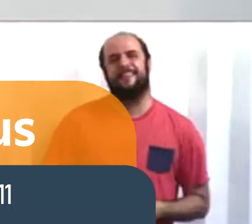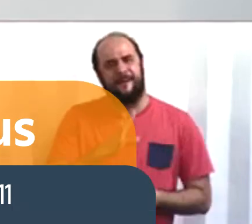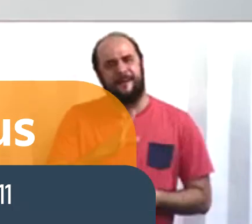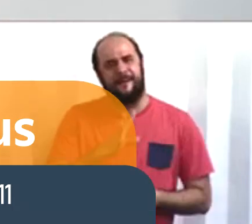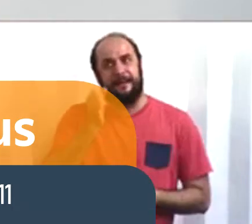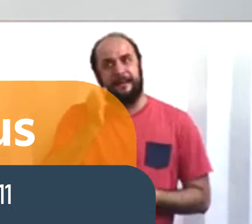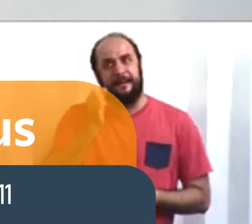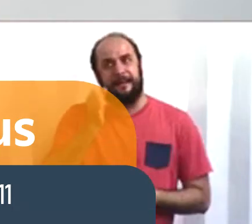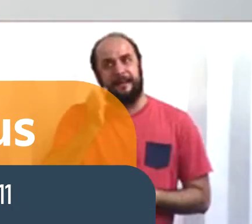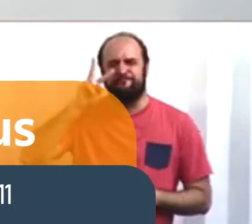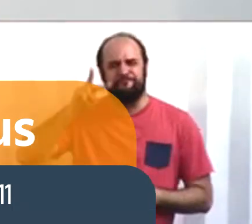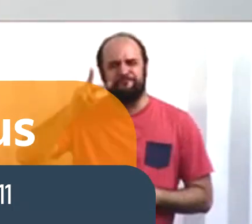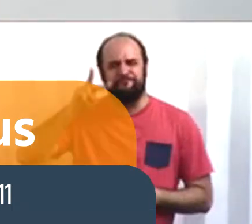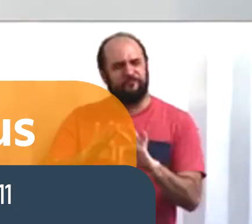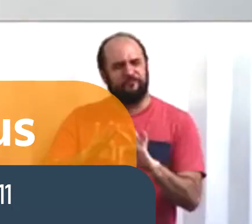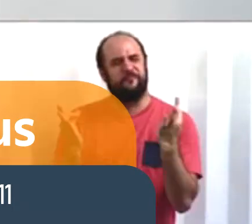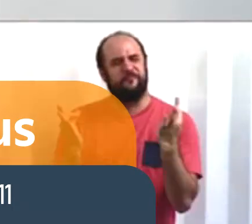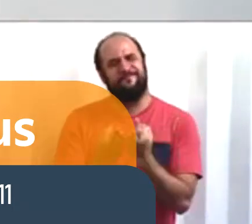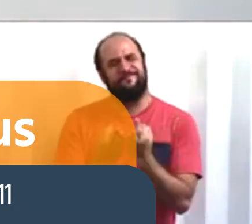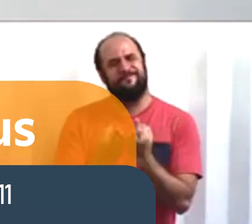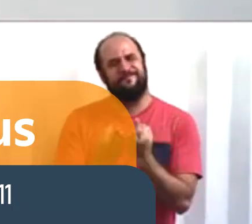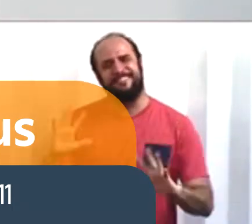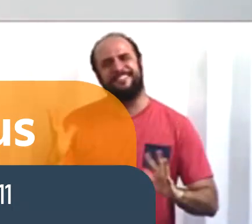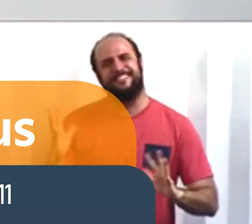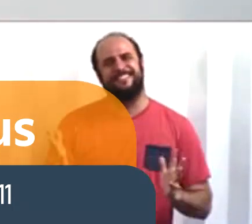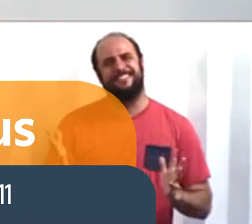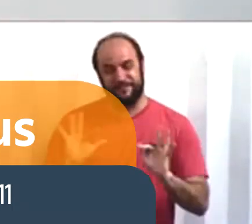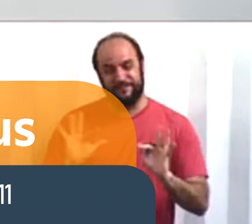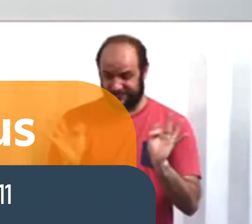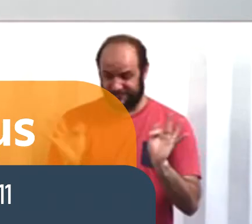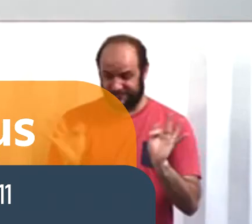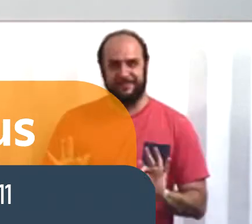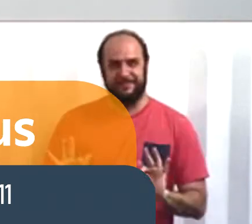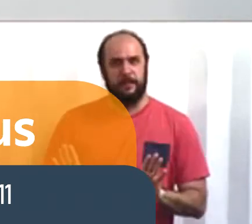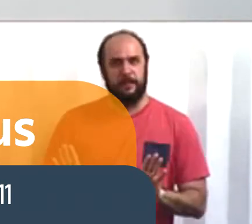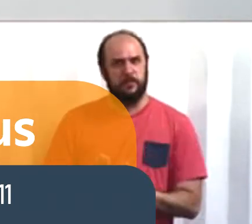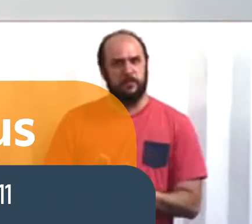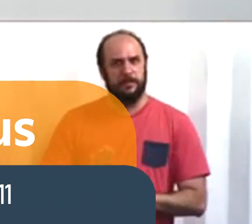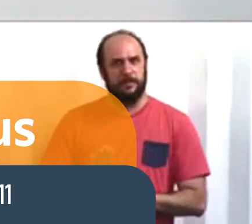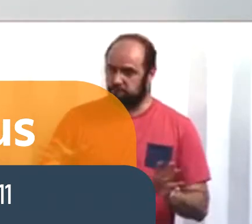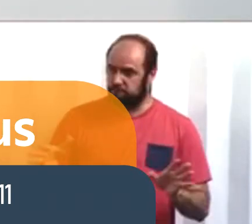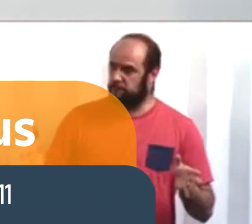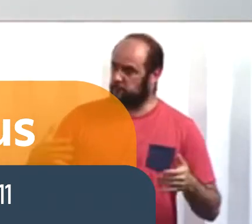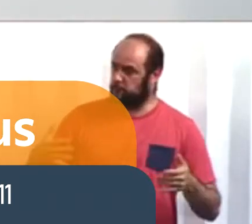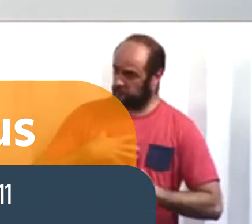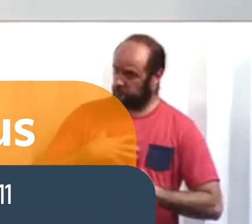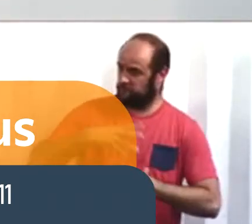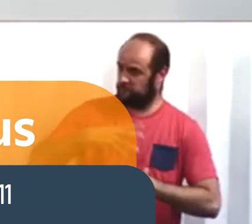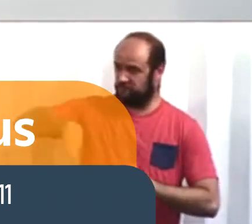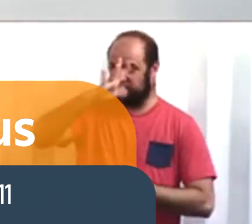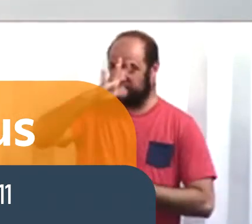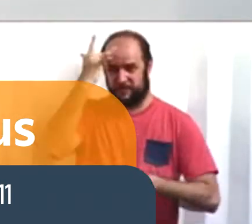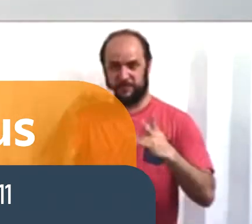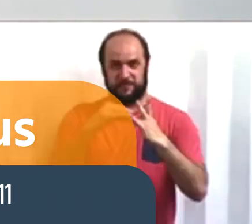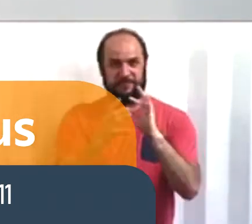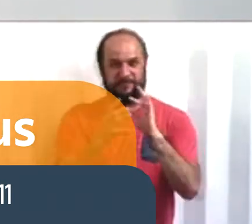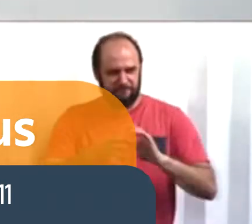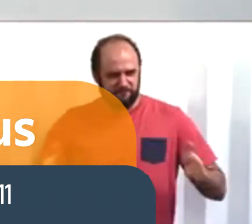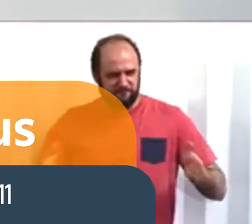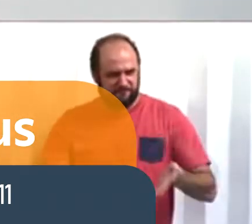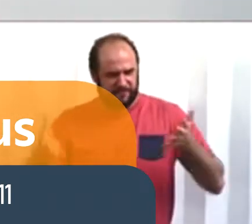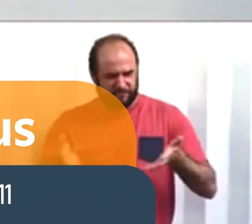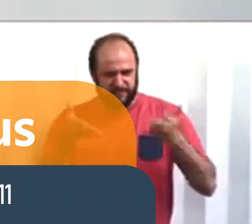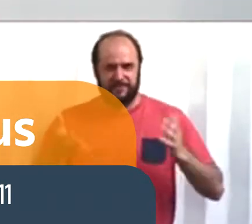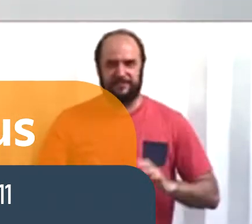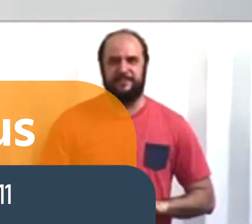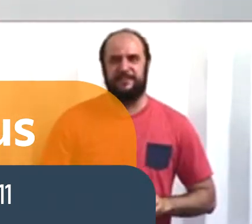de Deus no lar, motivo de incentivo para todos os que têm, pelo menos os que